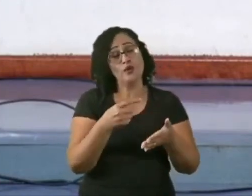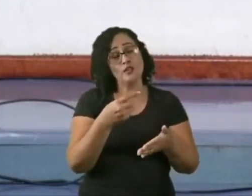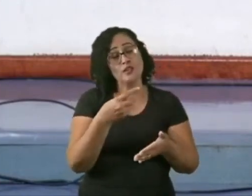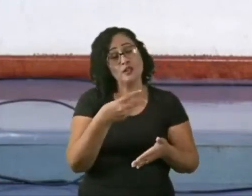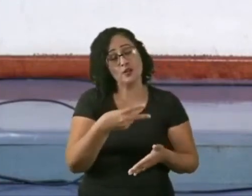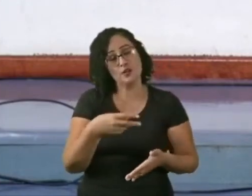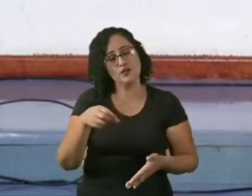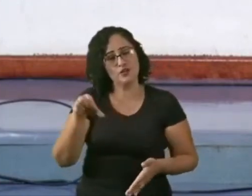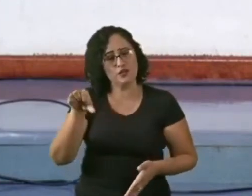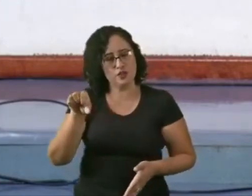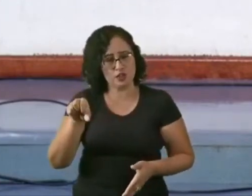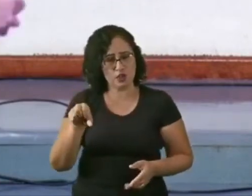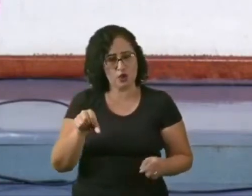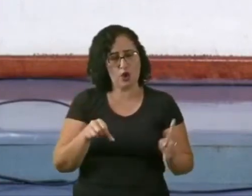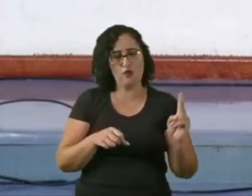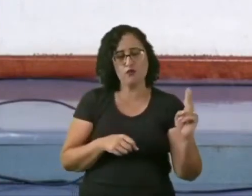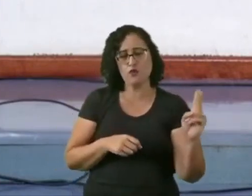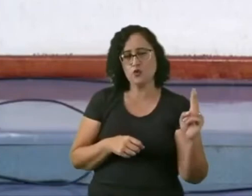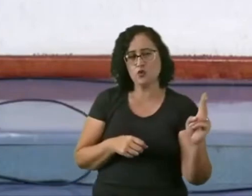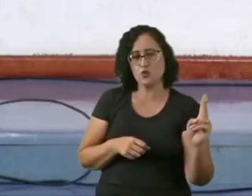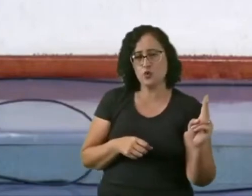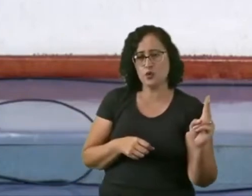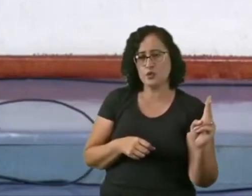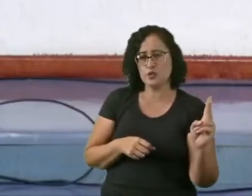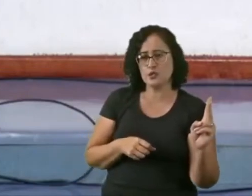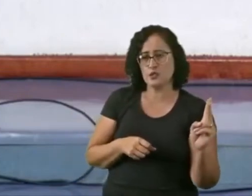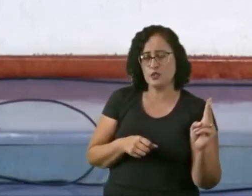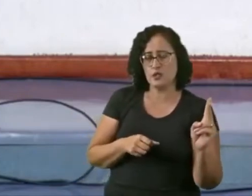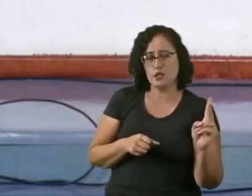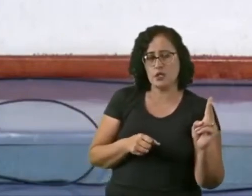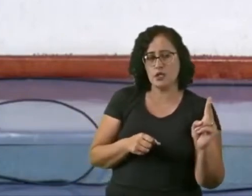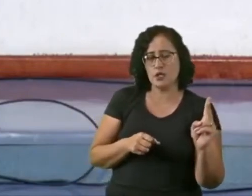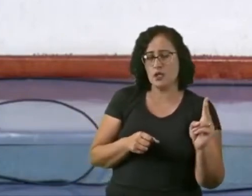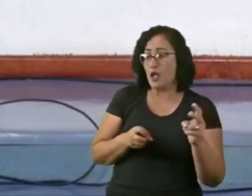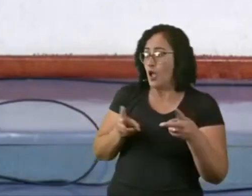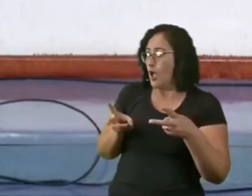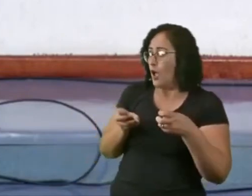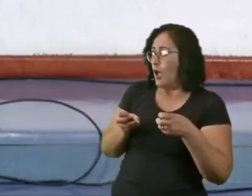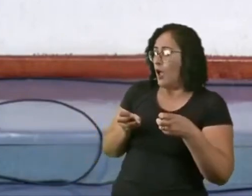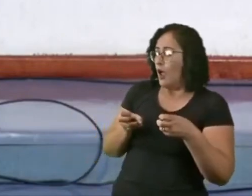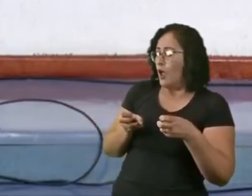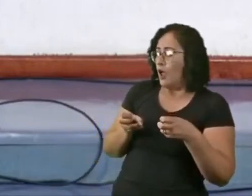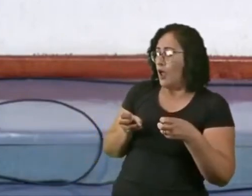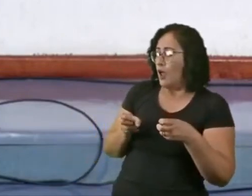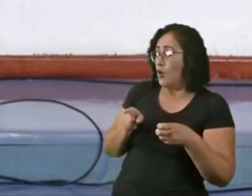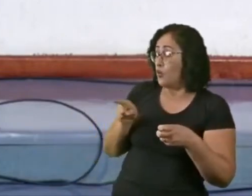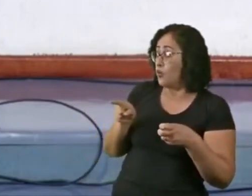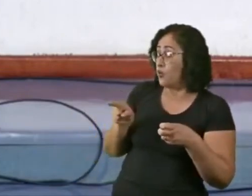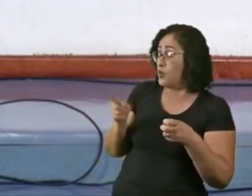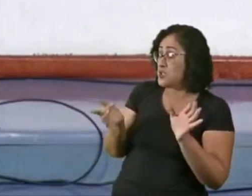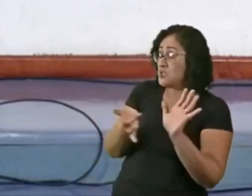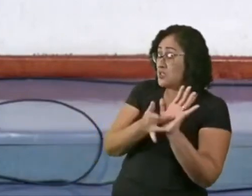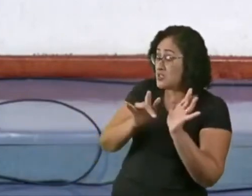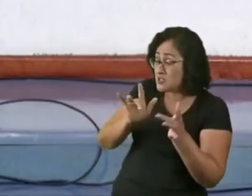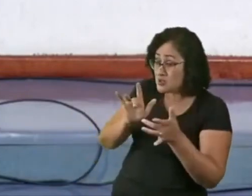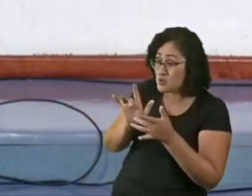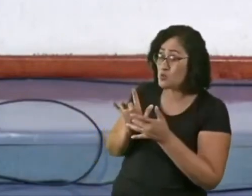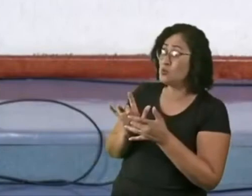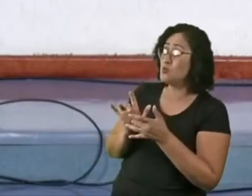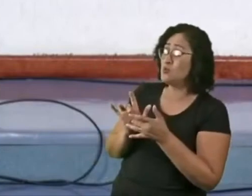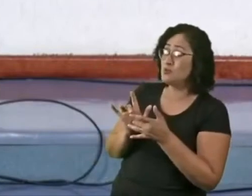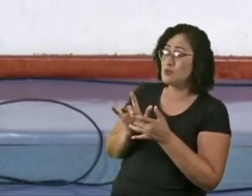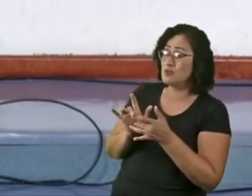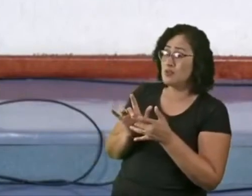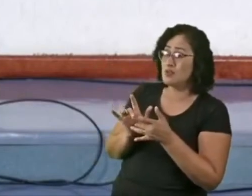discípulos, depois que eles descobriram que era Jesus, eles insistiram muito, a Bíblia diz, e eles falam para Jesus: